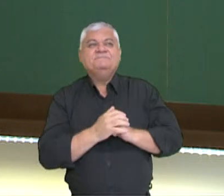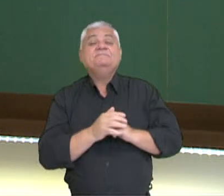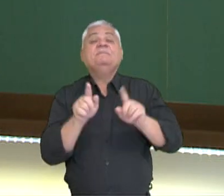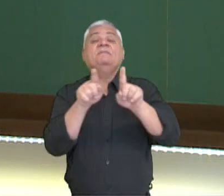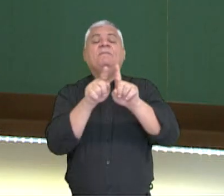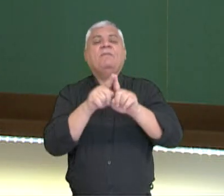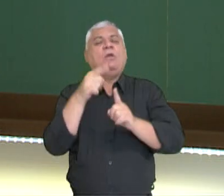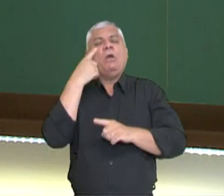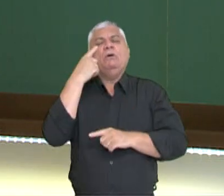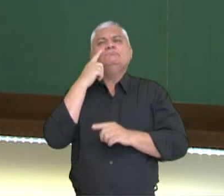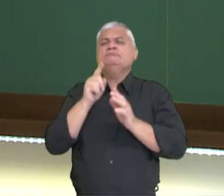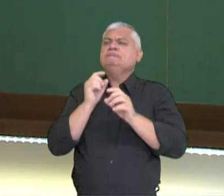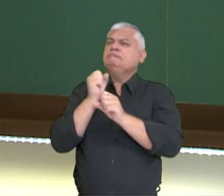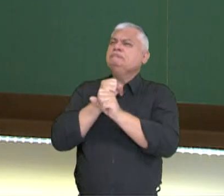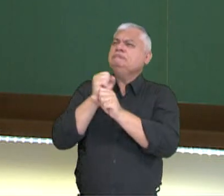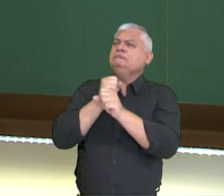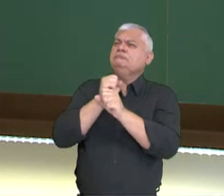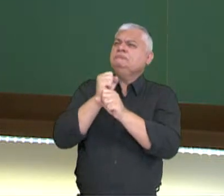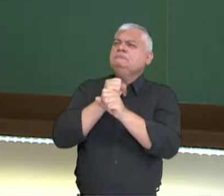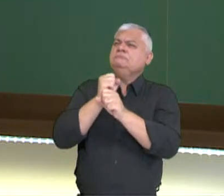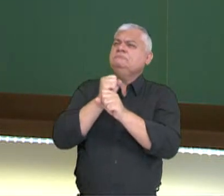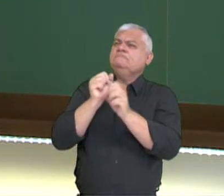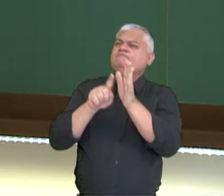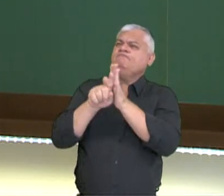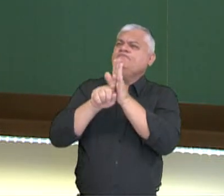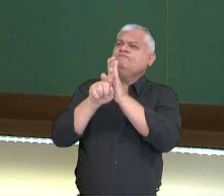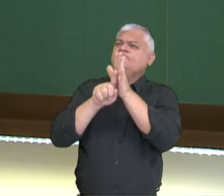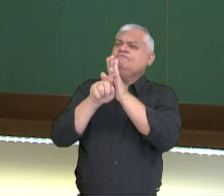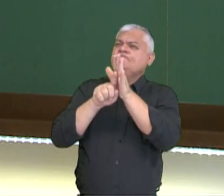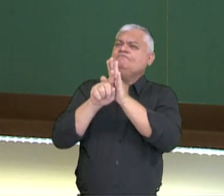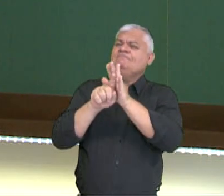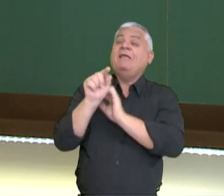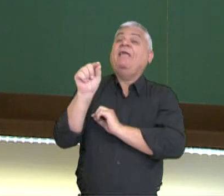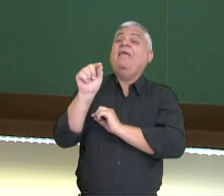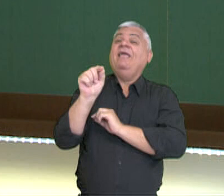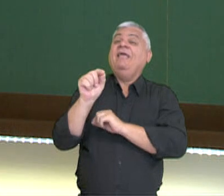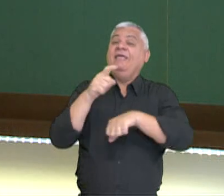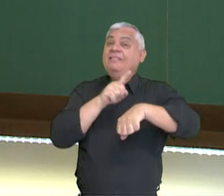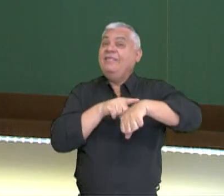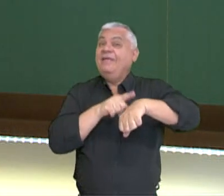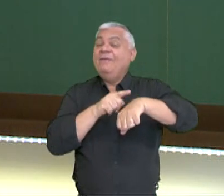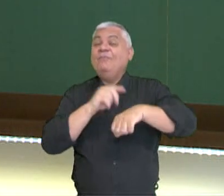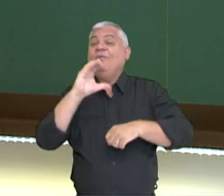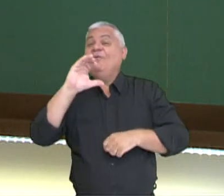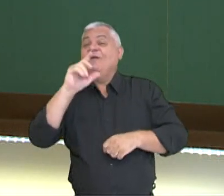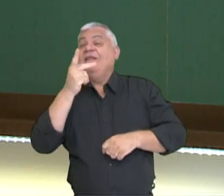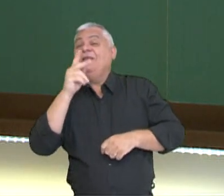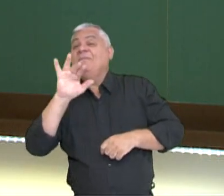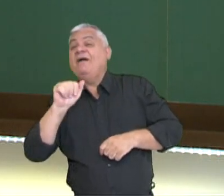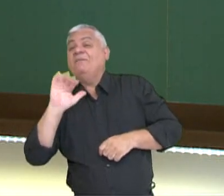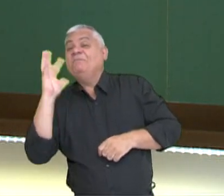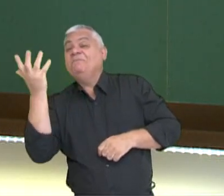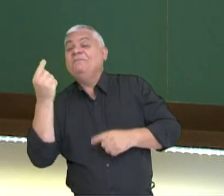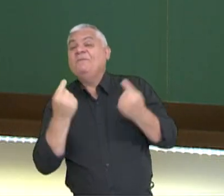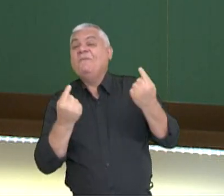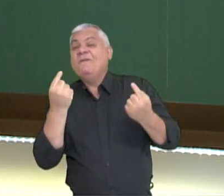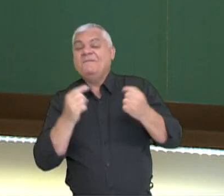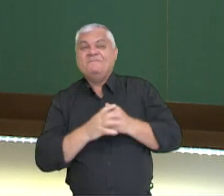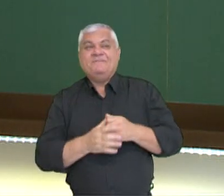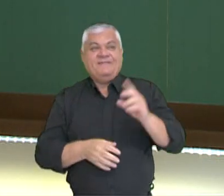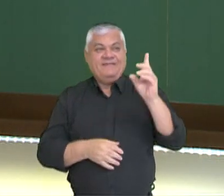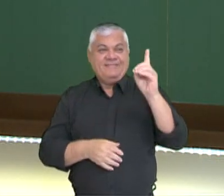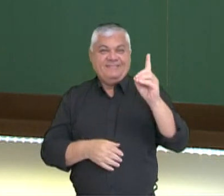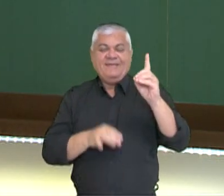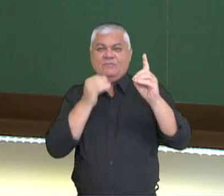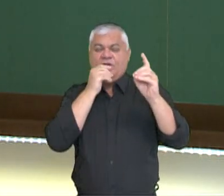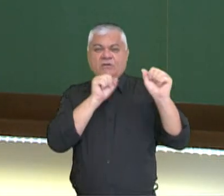se observa durante um longo período. De quem estamos falando? Do tempo ou do clima? E a letra D, a passagem de uma frente